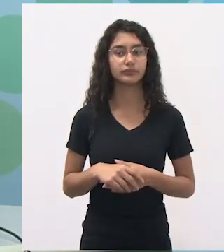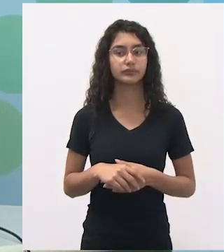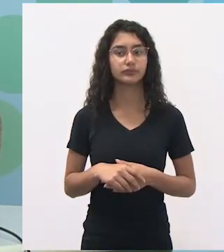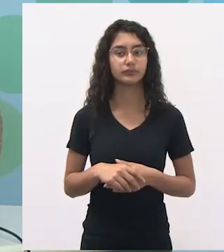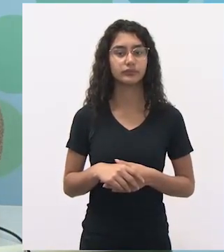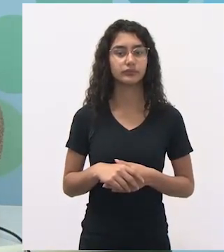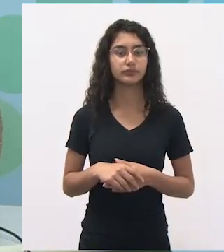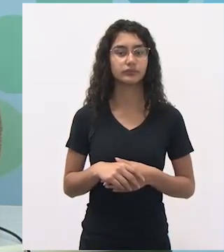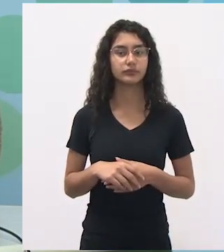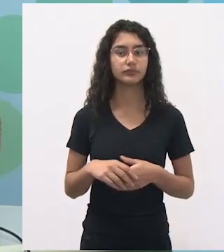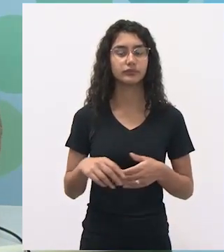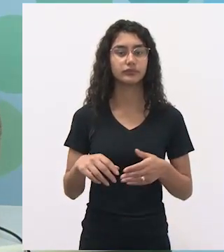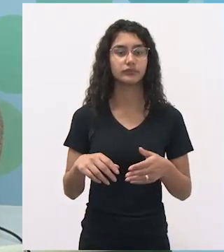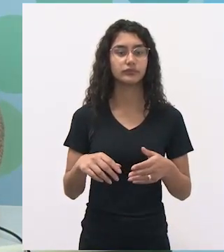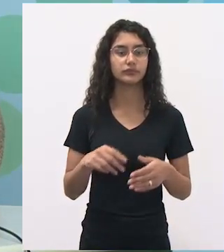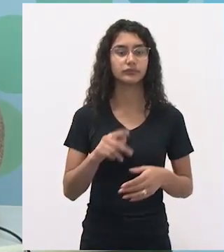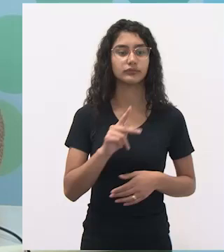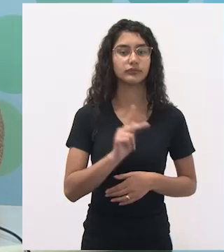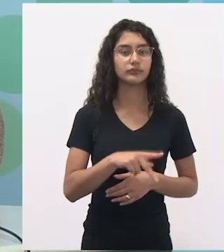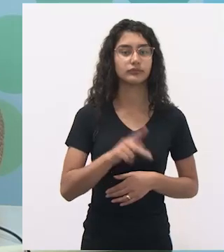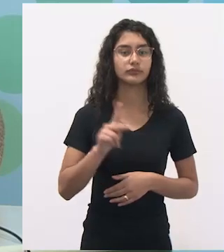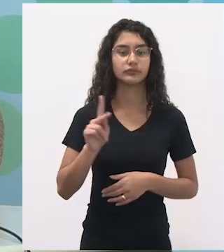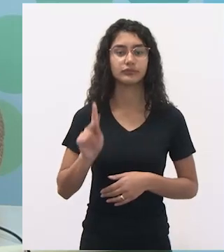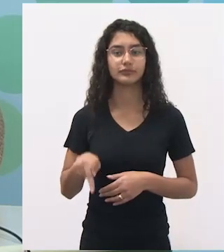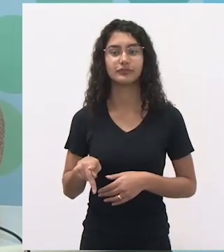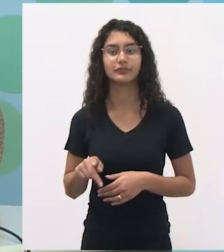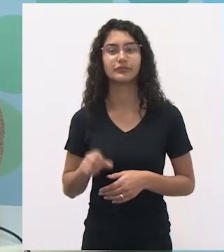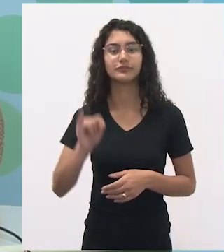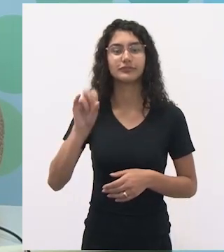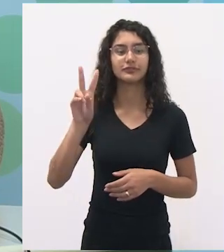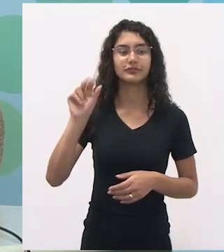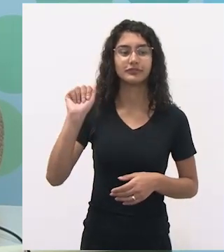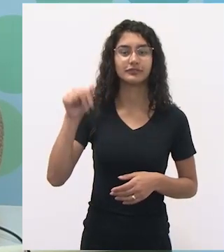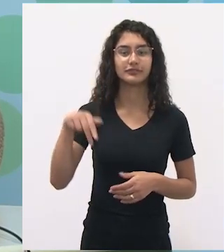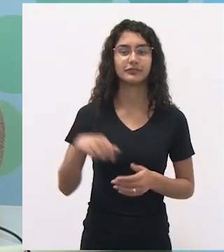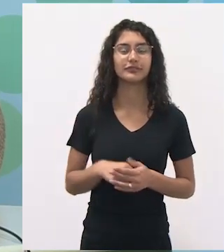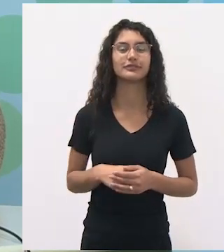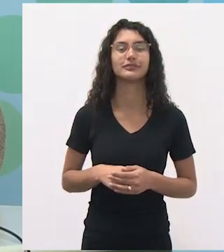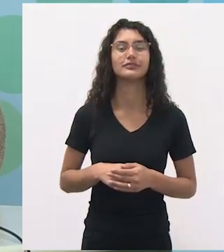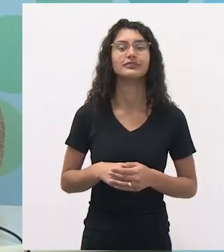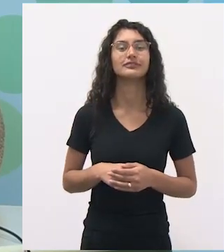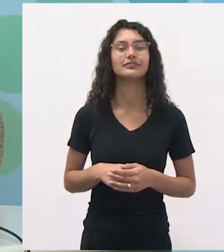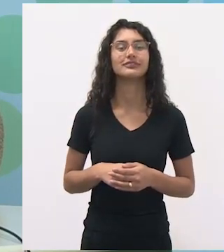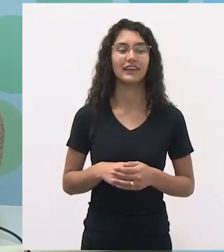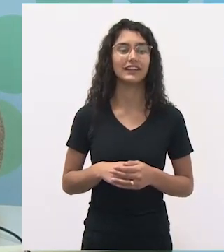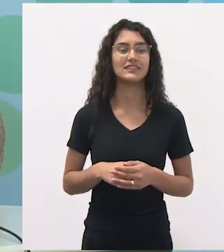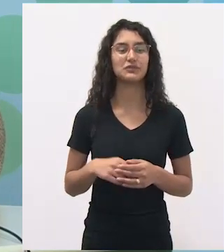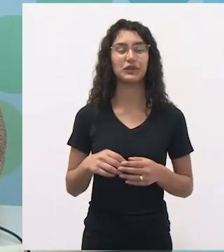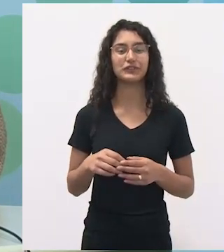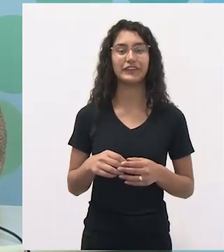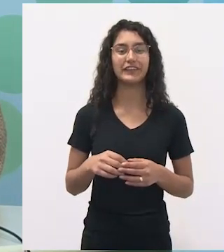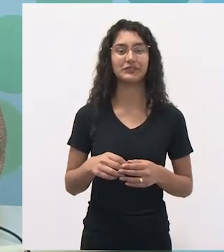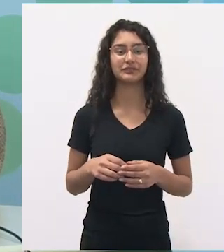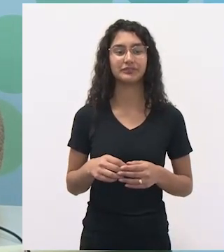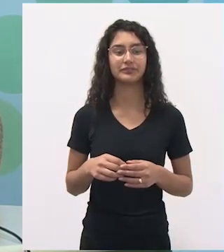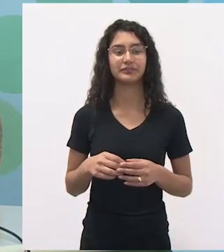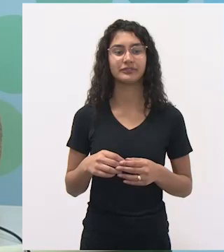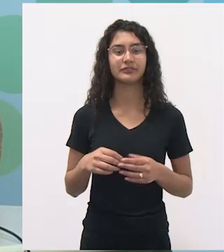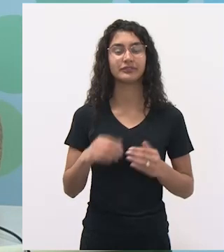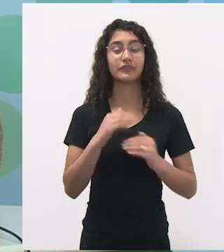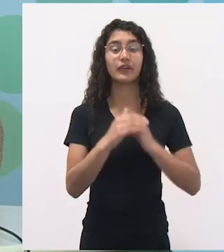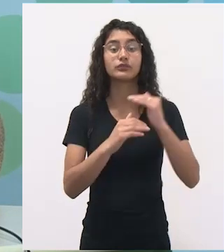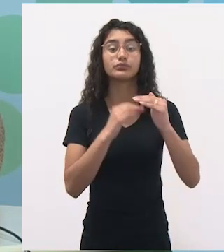O professor Ivan coloca para a gente aqui. A escala de proficiência, quanto maior o